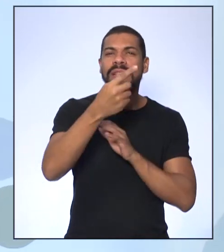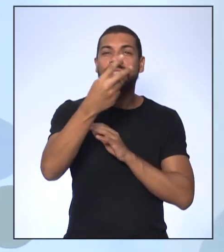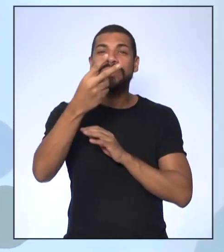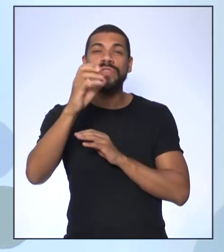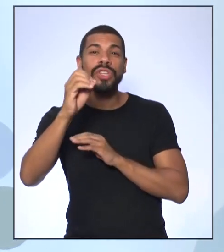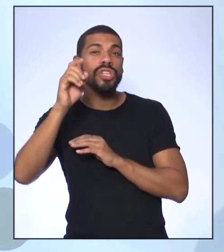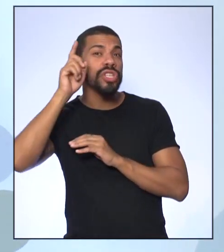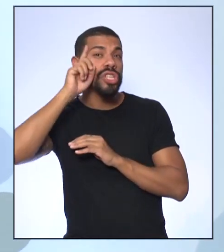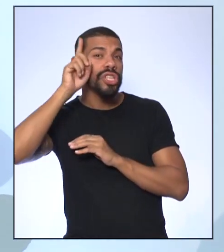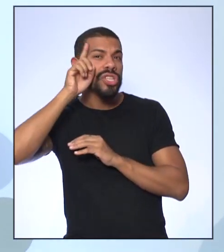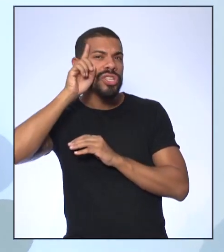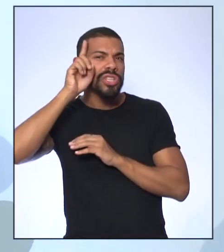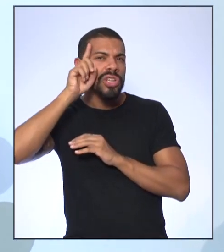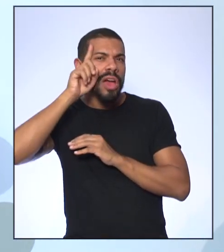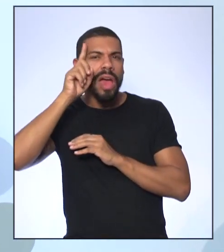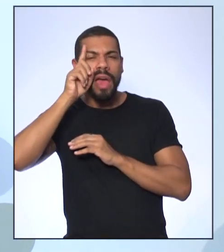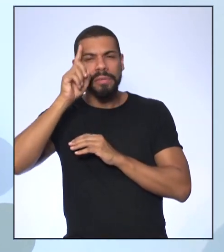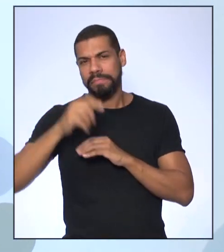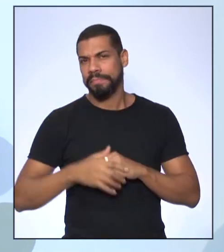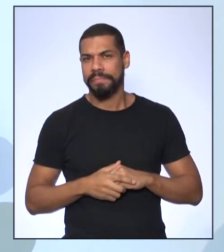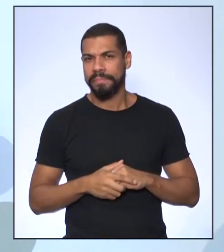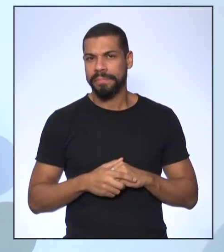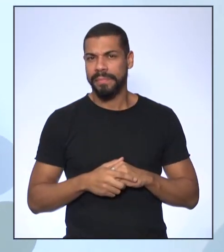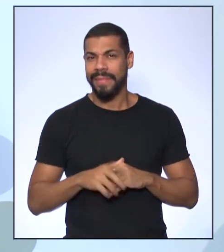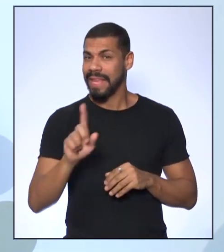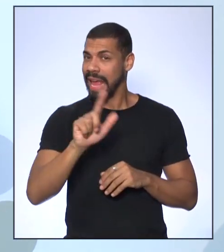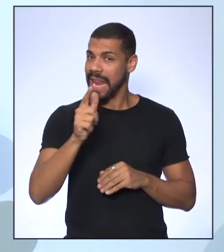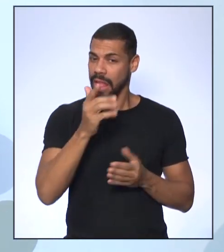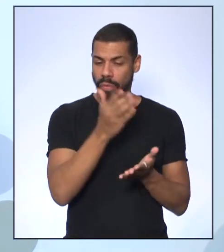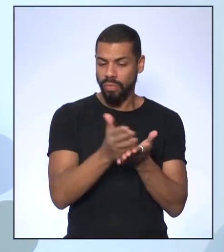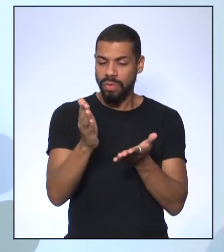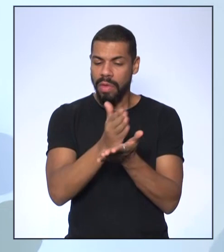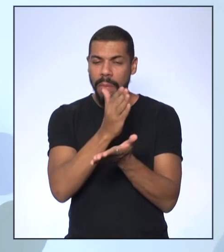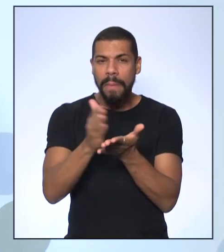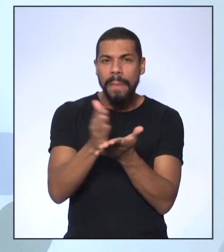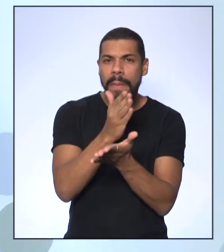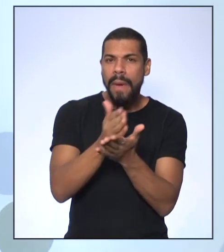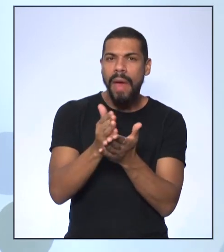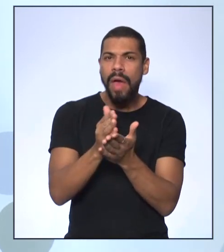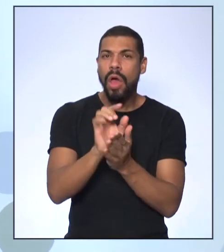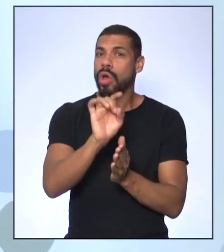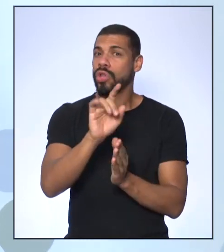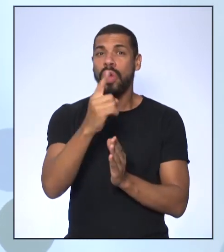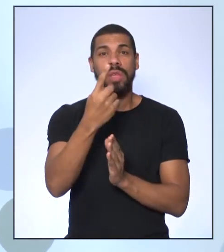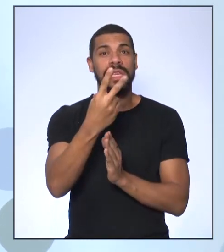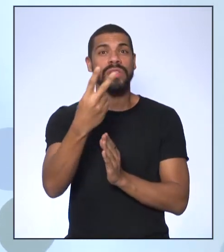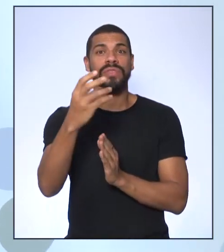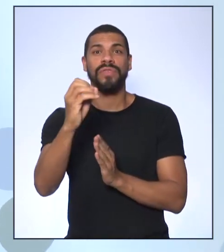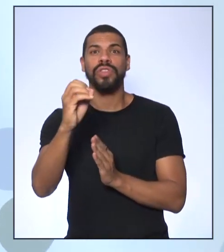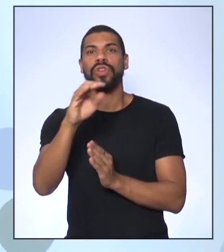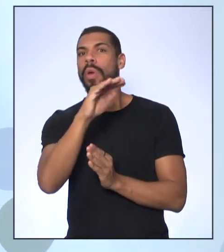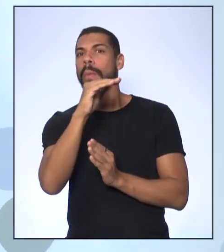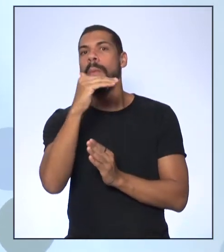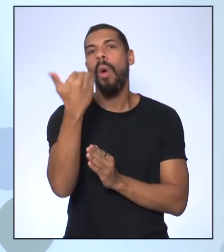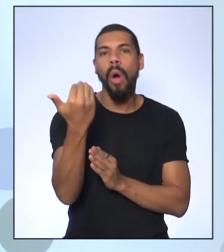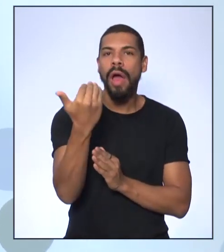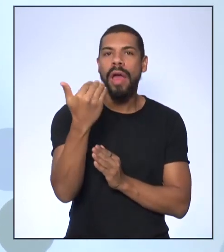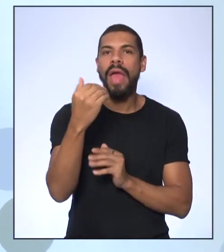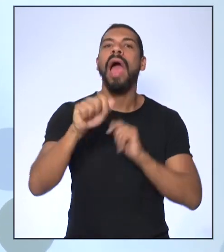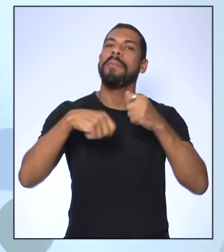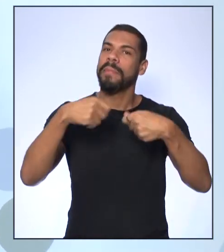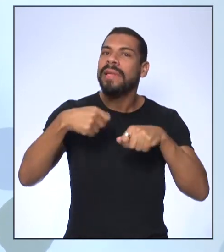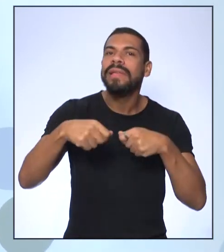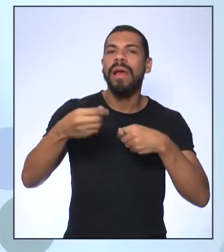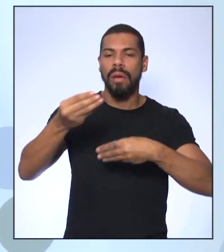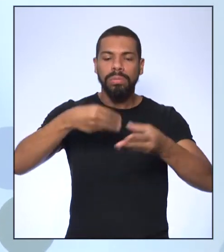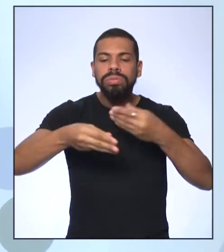E essas células elas não vão se dividir como as outras. Por isso que elas só duram 120 dias, morrem, precisam ser produzidas mais células